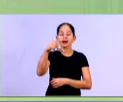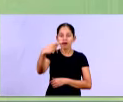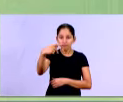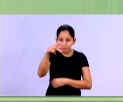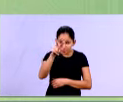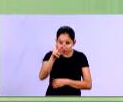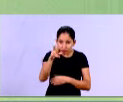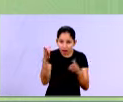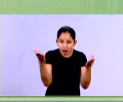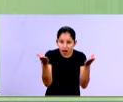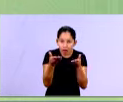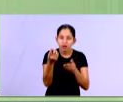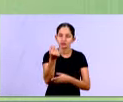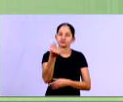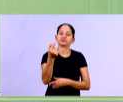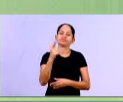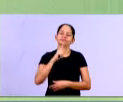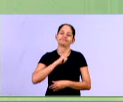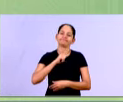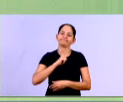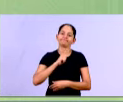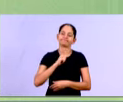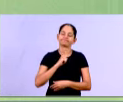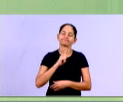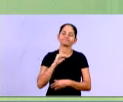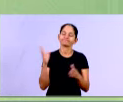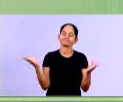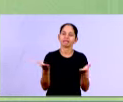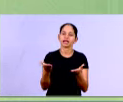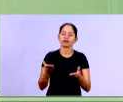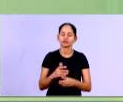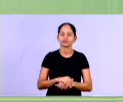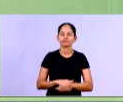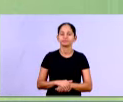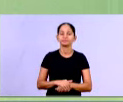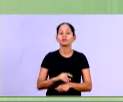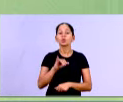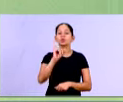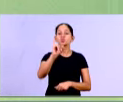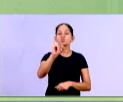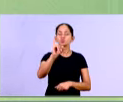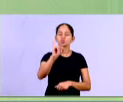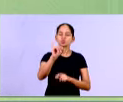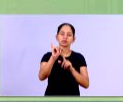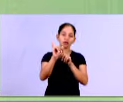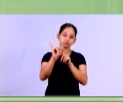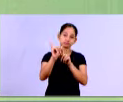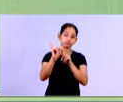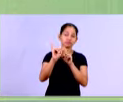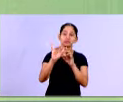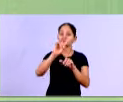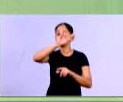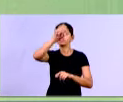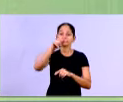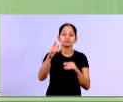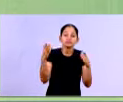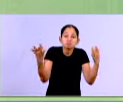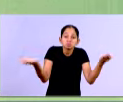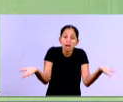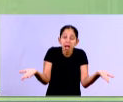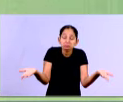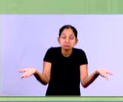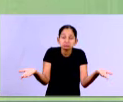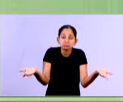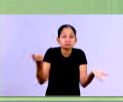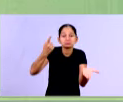É o valor presente. R$300. O I, observe que o I é interrogação, ele quer saber o